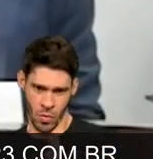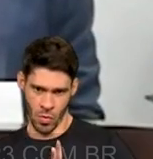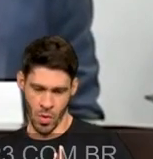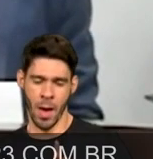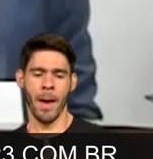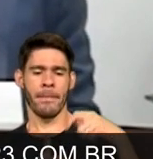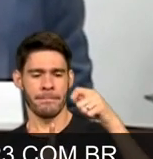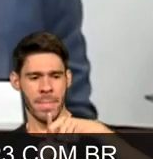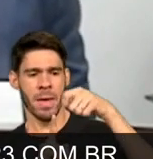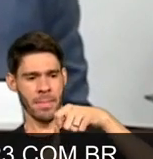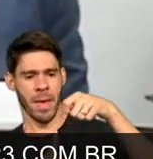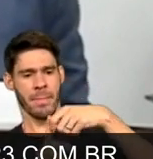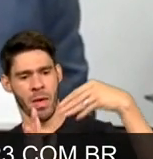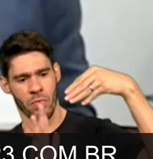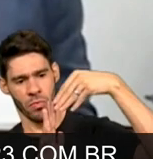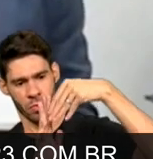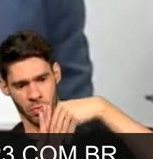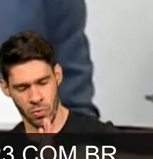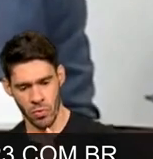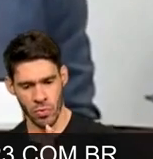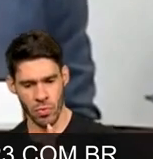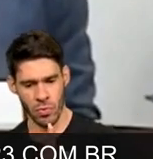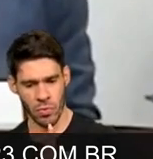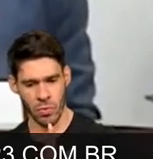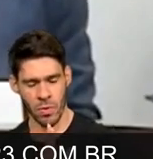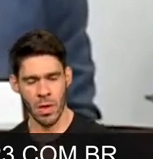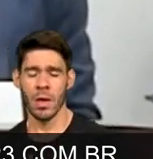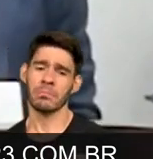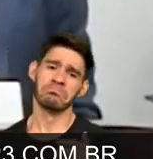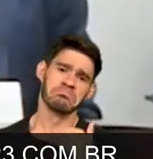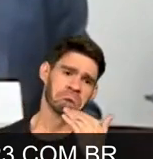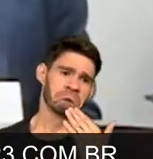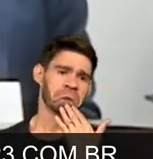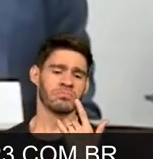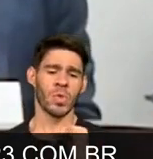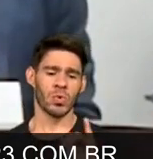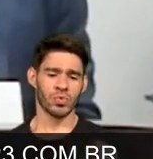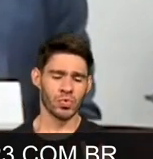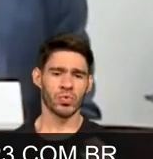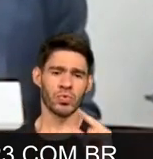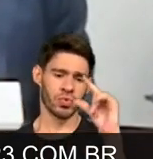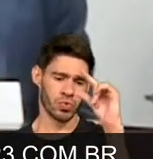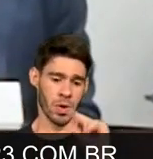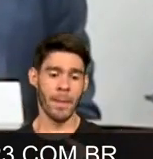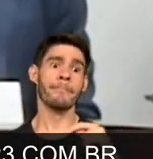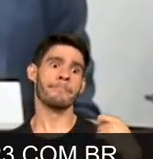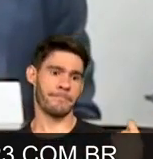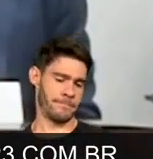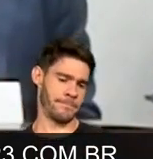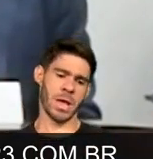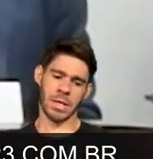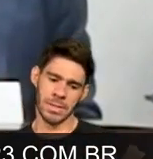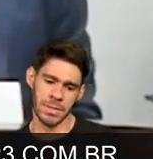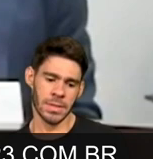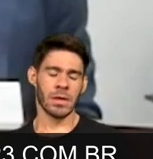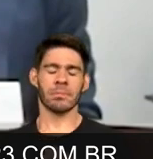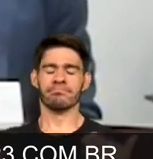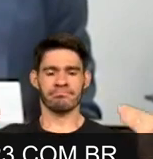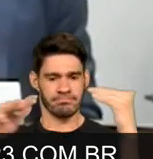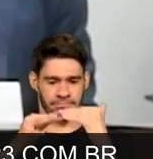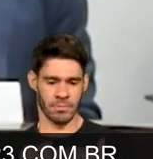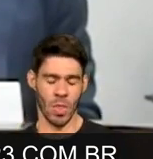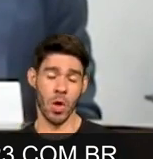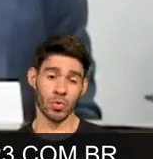mês a mês, vocês são testemunha disso, é insuficiente a redução dos juros, é preciso acelerar ainda mais, é preciso ter um juro compatível.